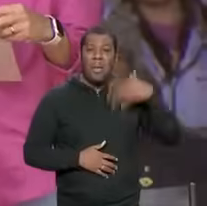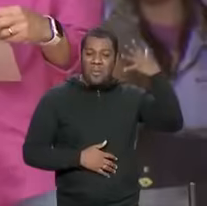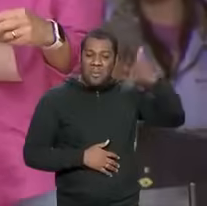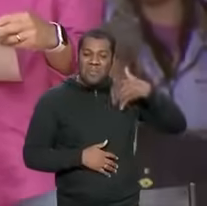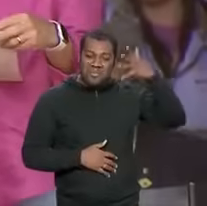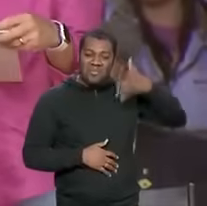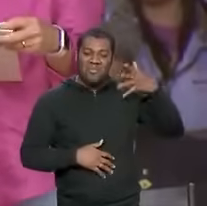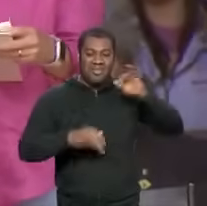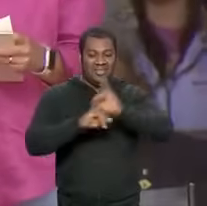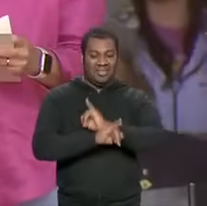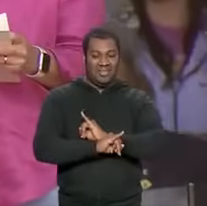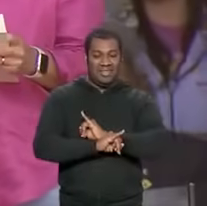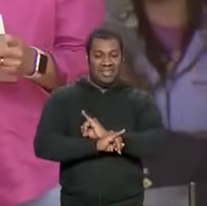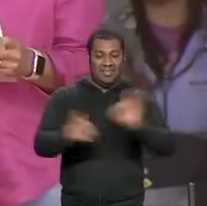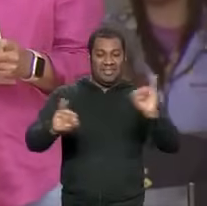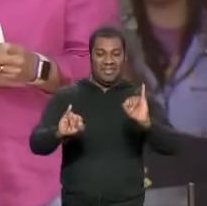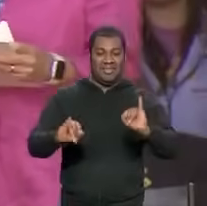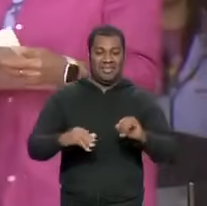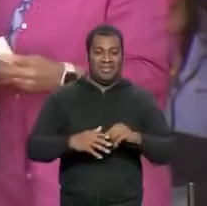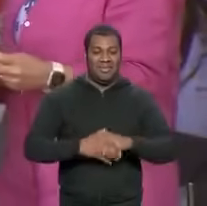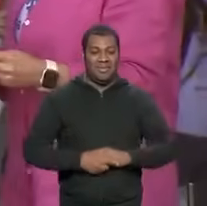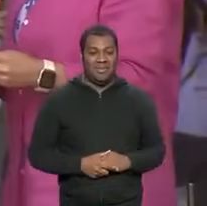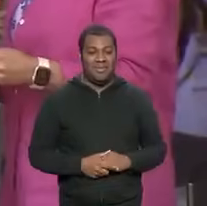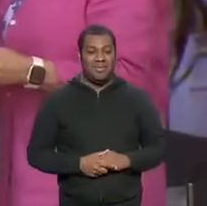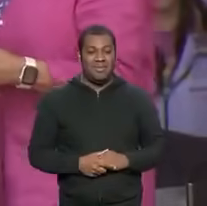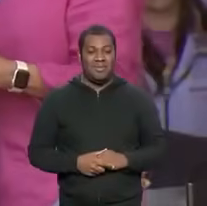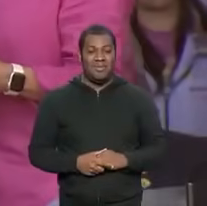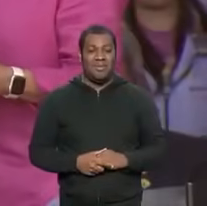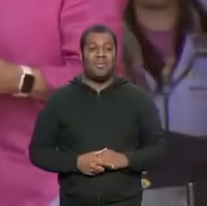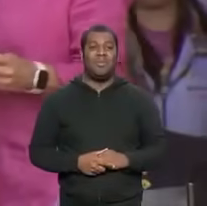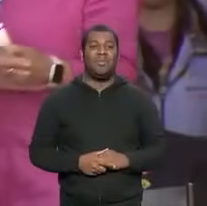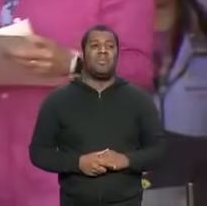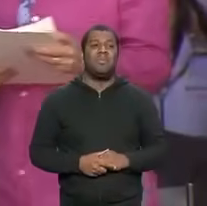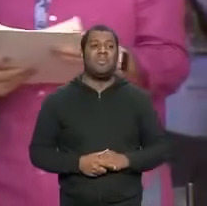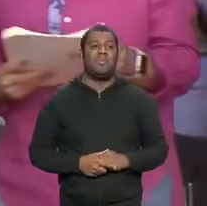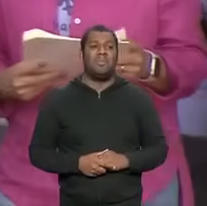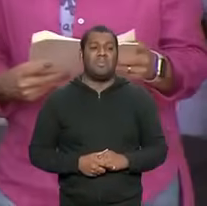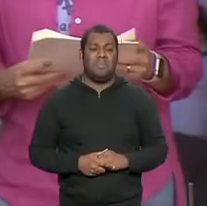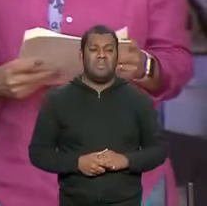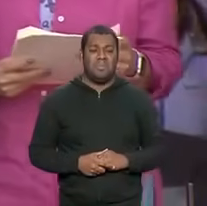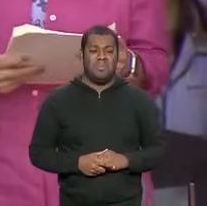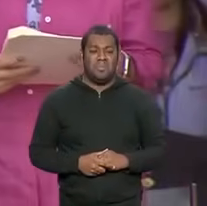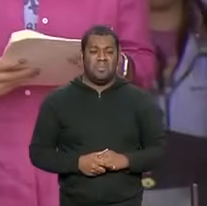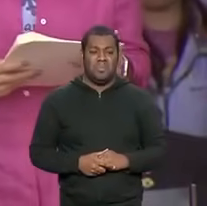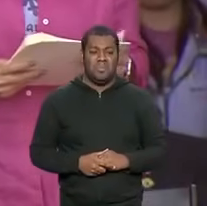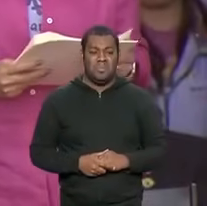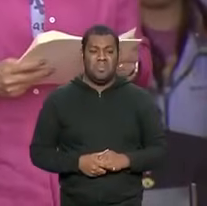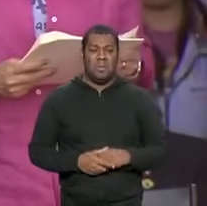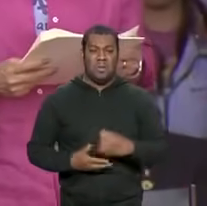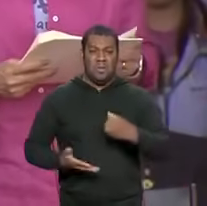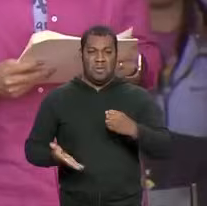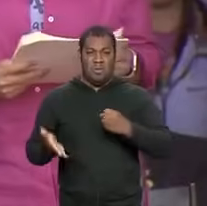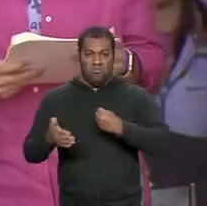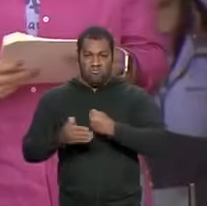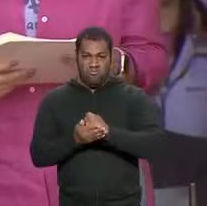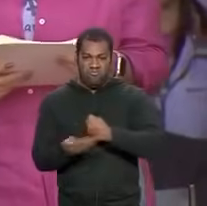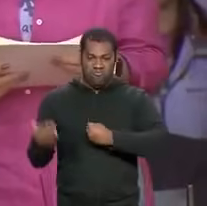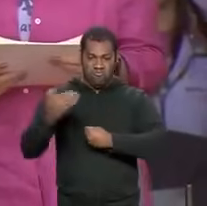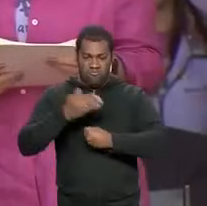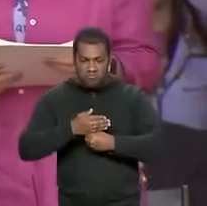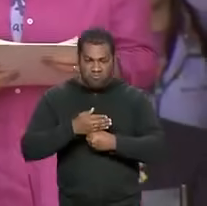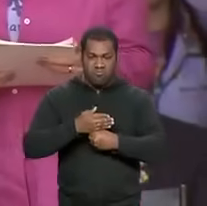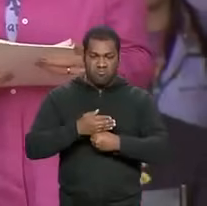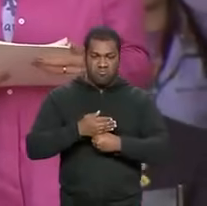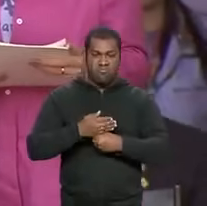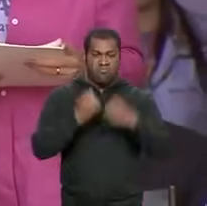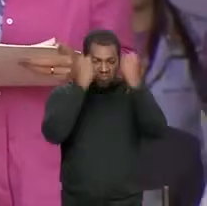fala dizendo a vocês os poderosos os fascistas os